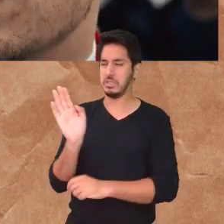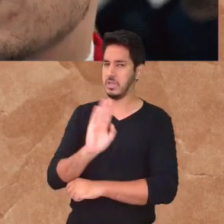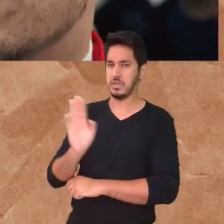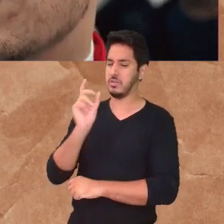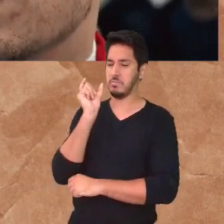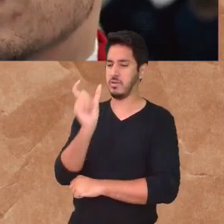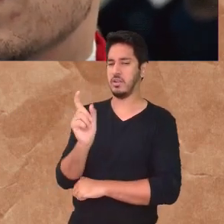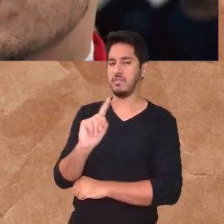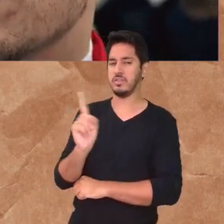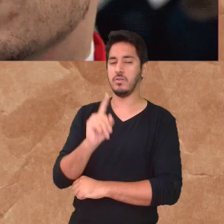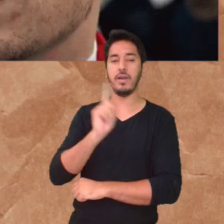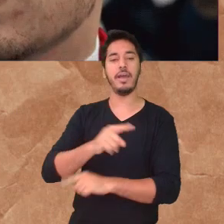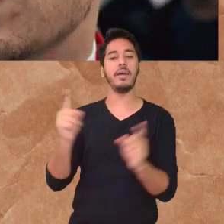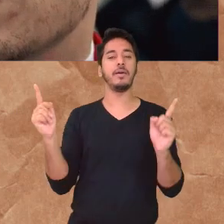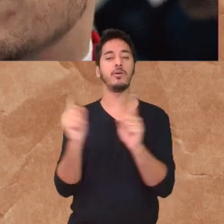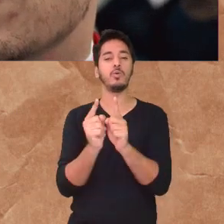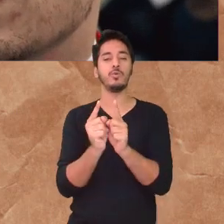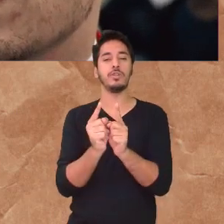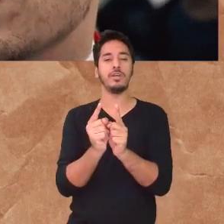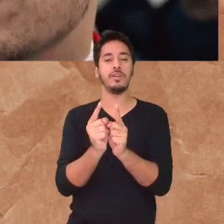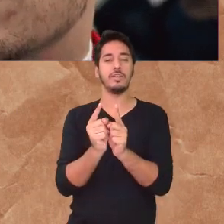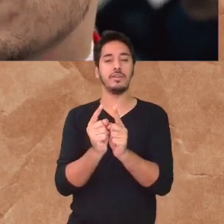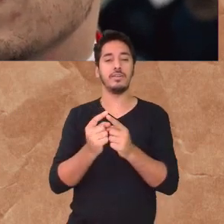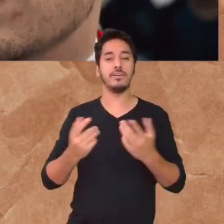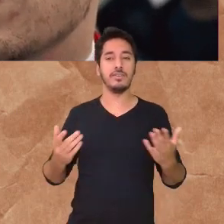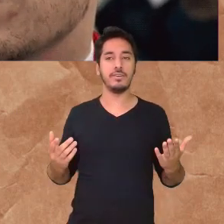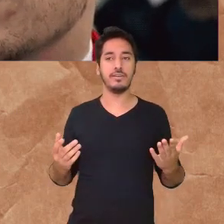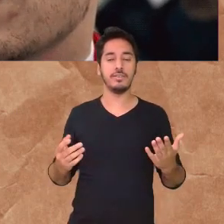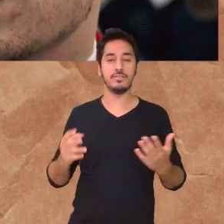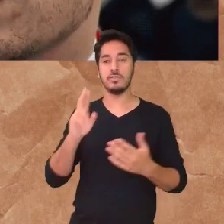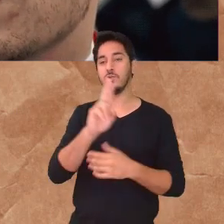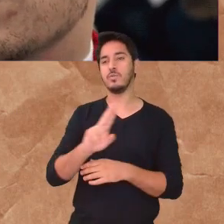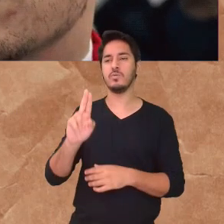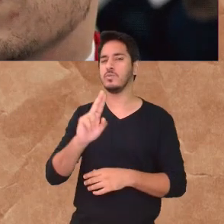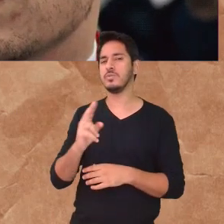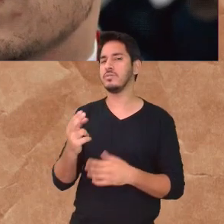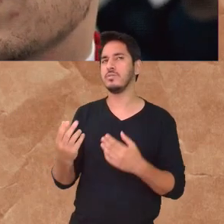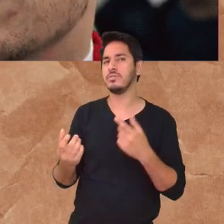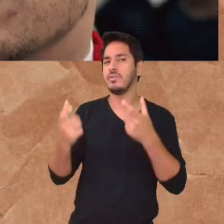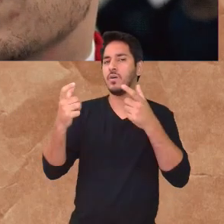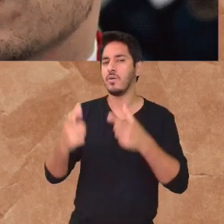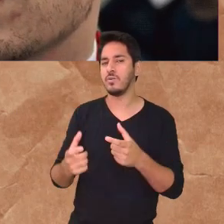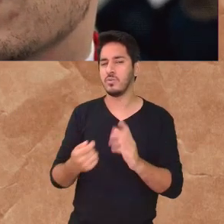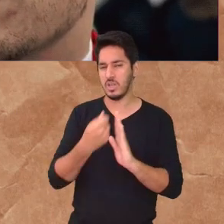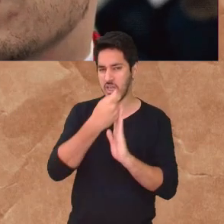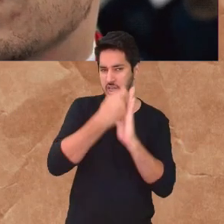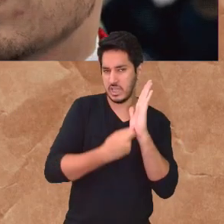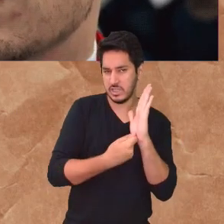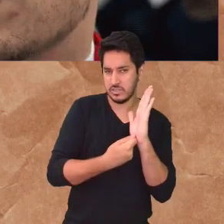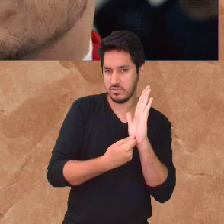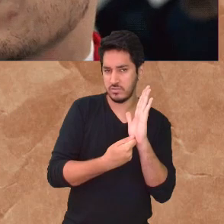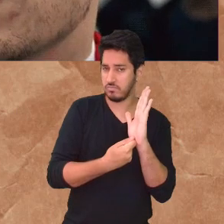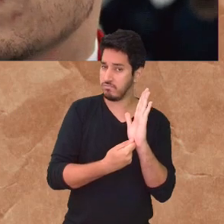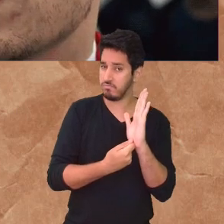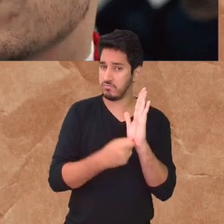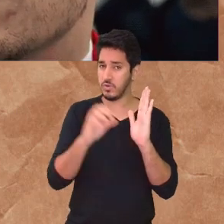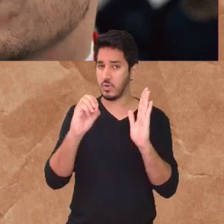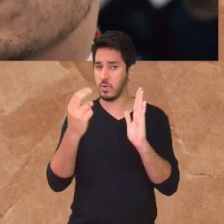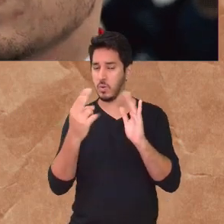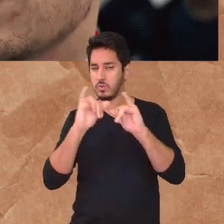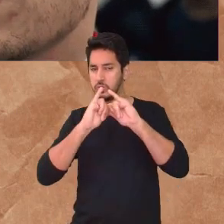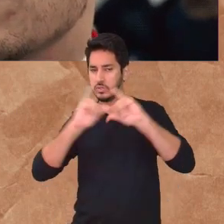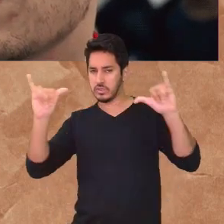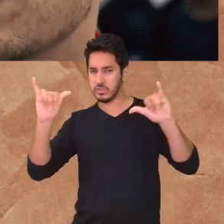não, né? Abreviação. Tá, a gente utiliza onde? Será que a gente utiliza aí numa redação? Ou a gente utiliza numa